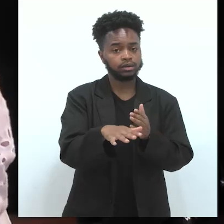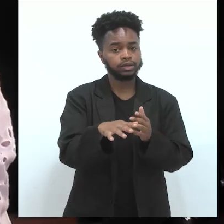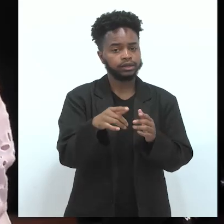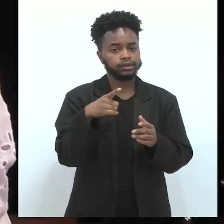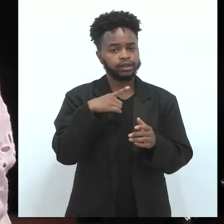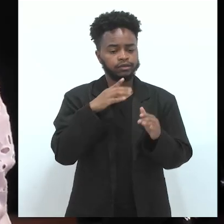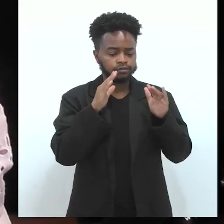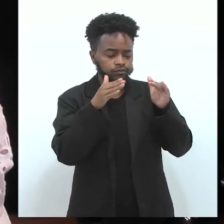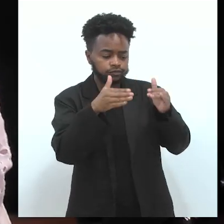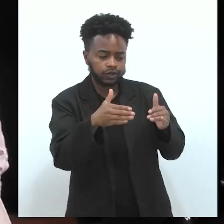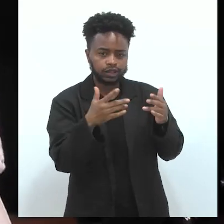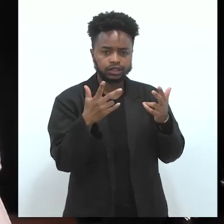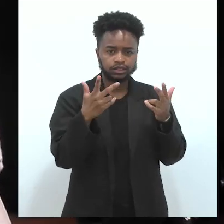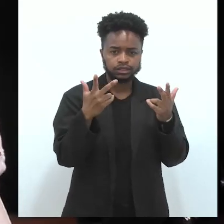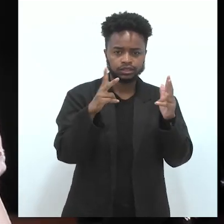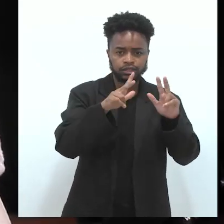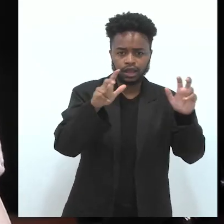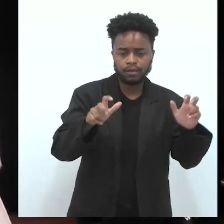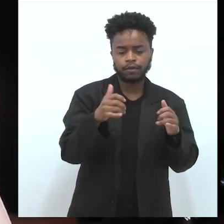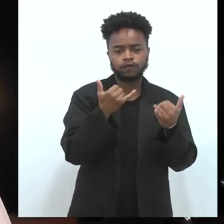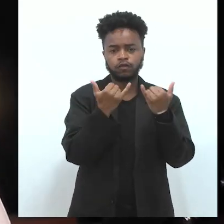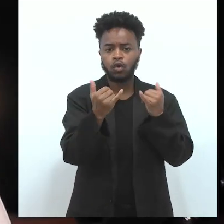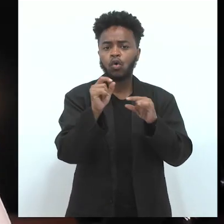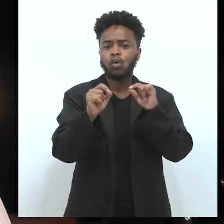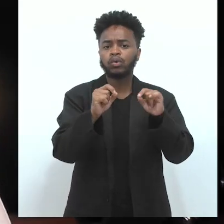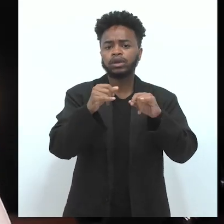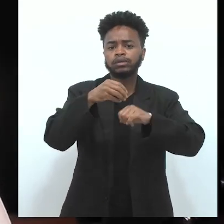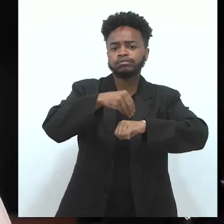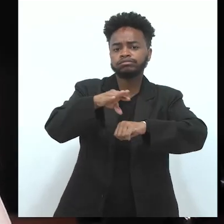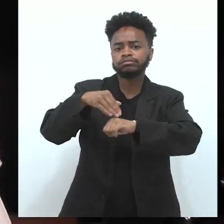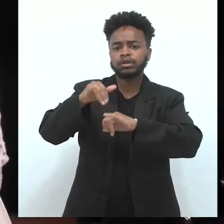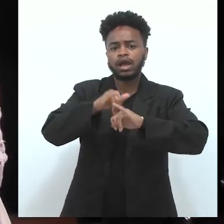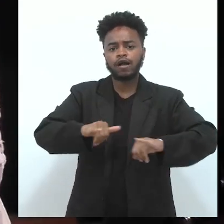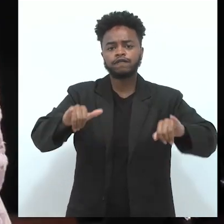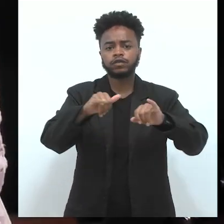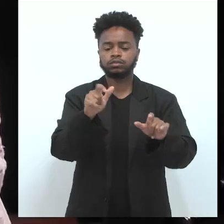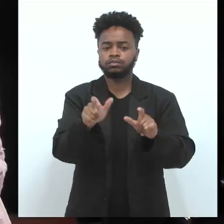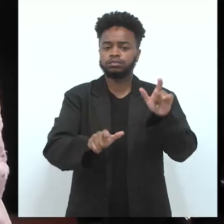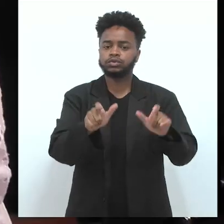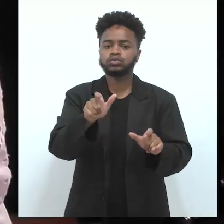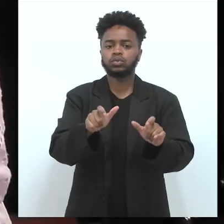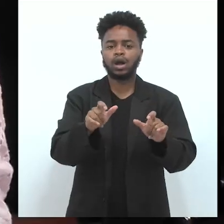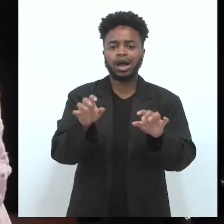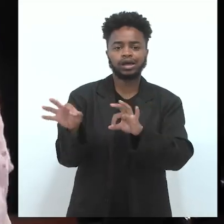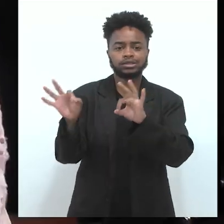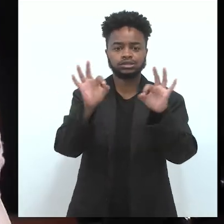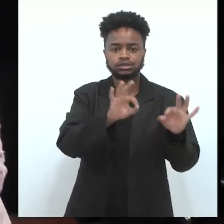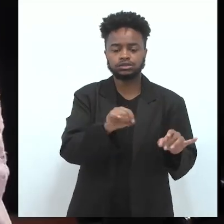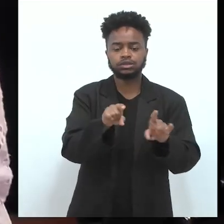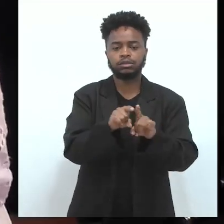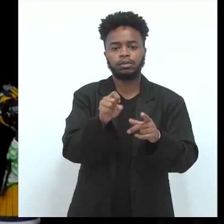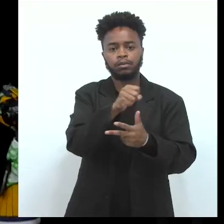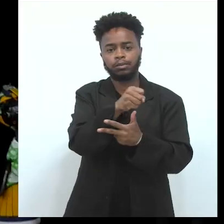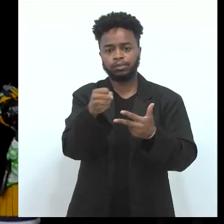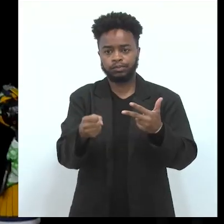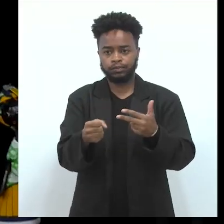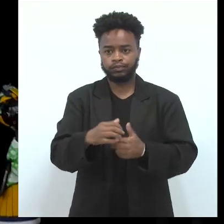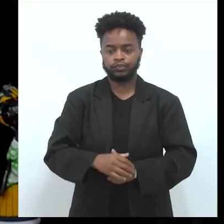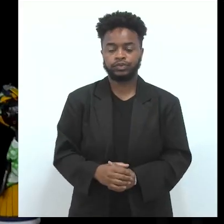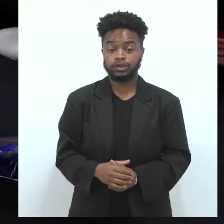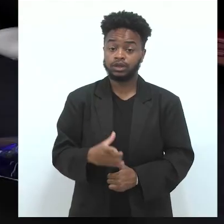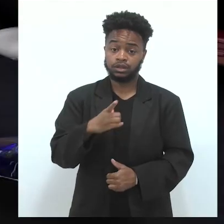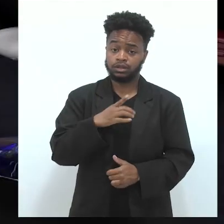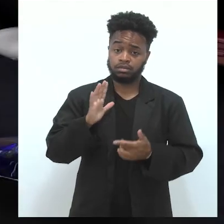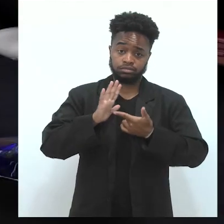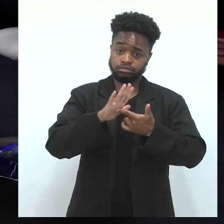aí nesse cenário, nesses dados, né? Qual o alerta que vocês deixam para a população que está assistindo a gente, para o poder público? Bom,